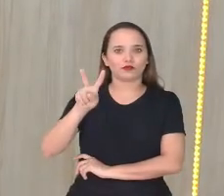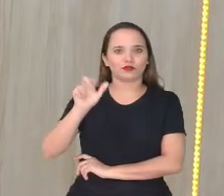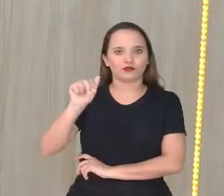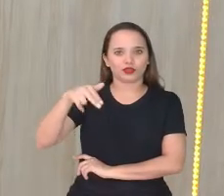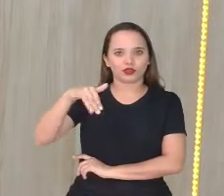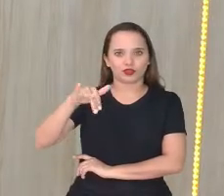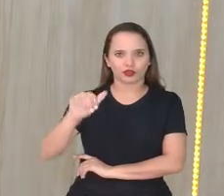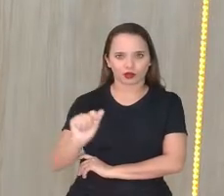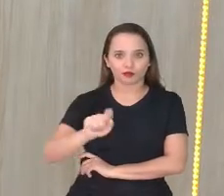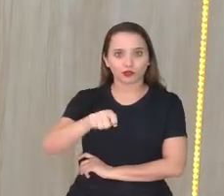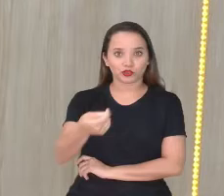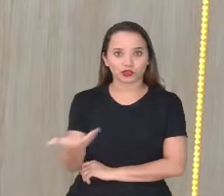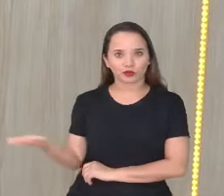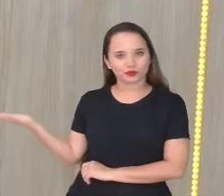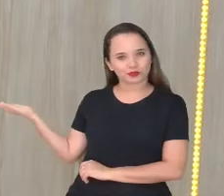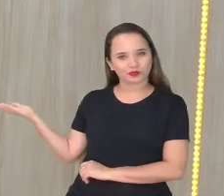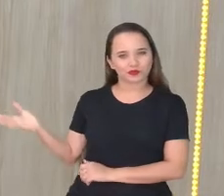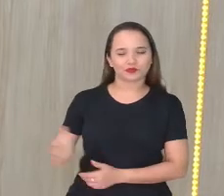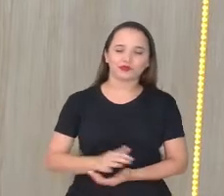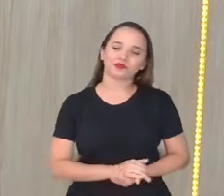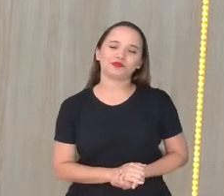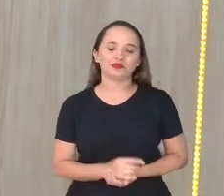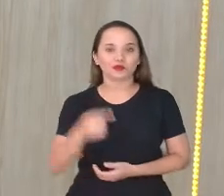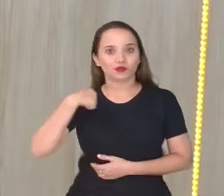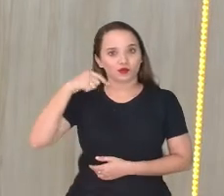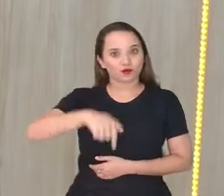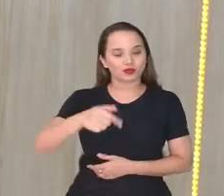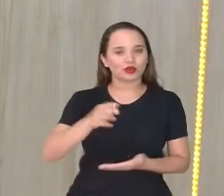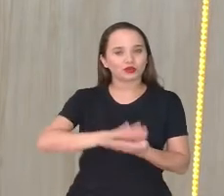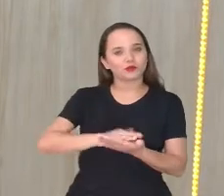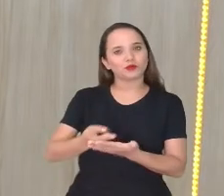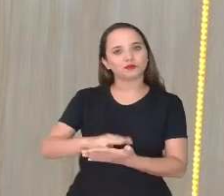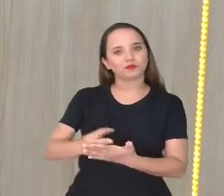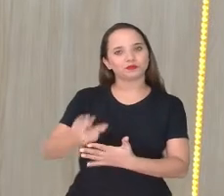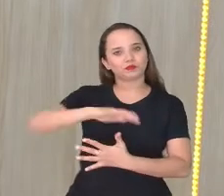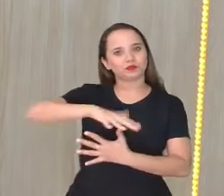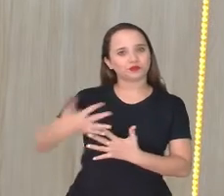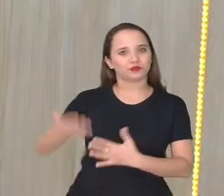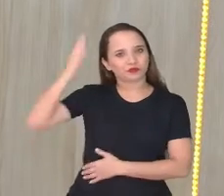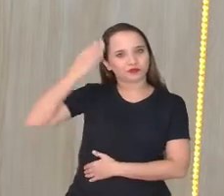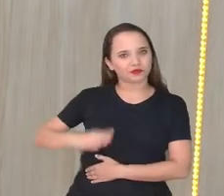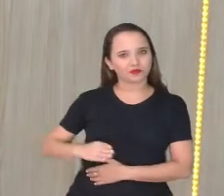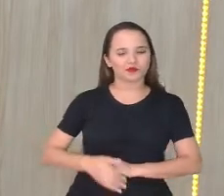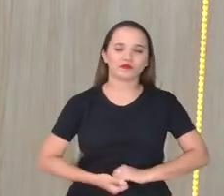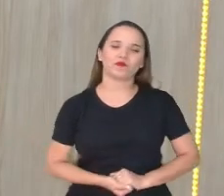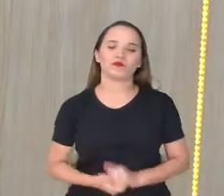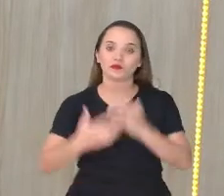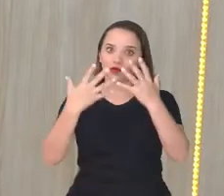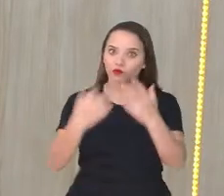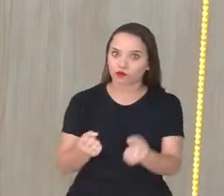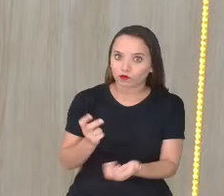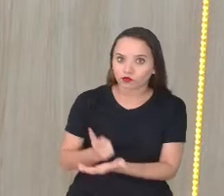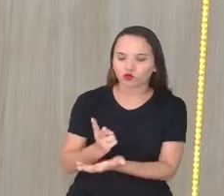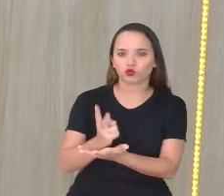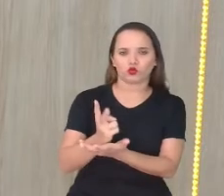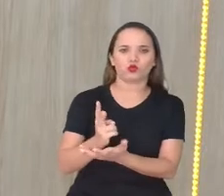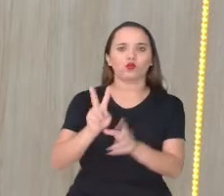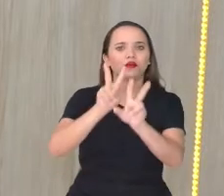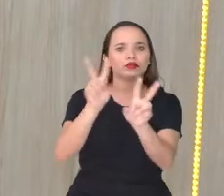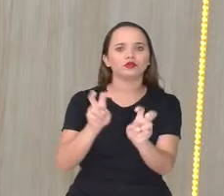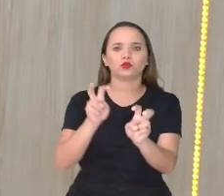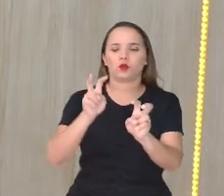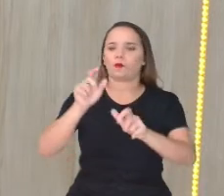Ivânia França e este é o meu sinal. Estamos com a intérprete de Libras, Brielle. Vamos continuar falando